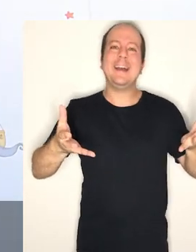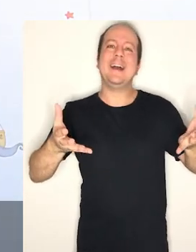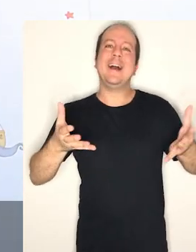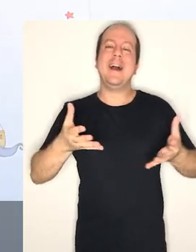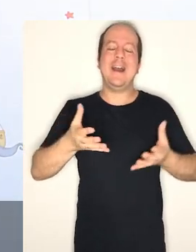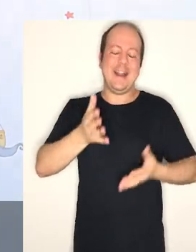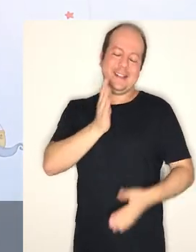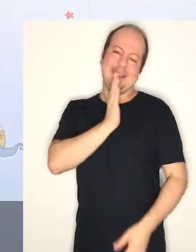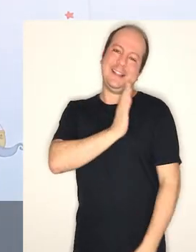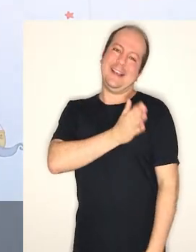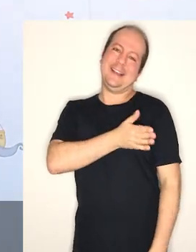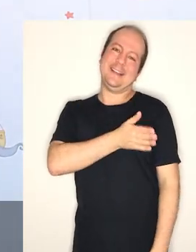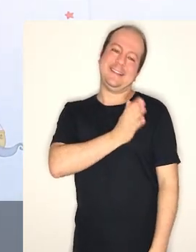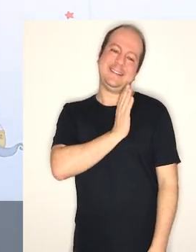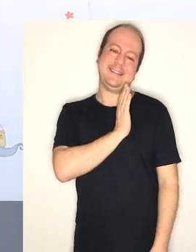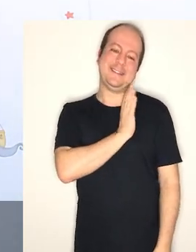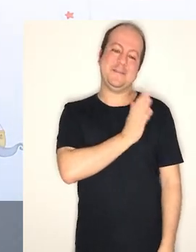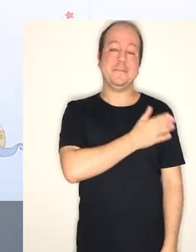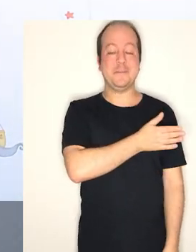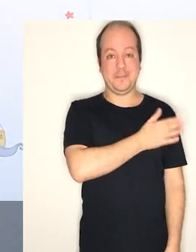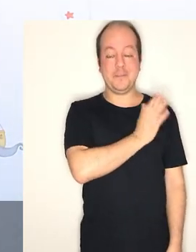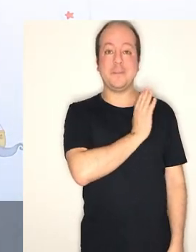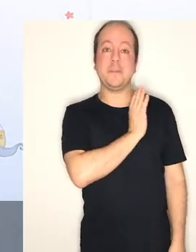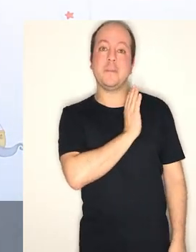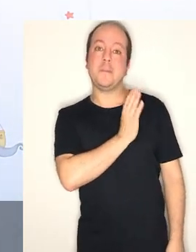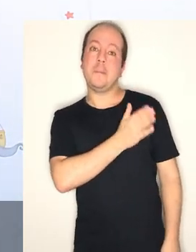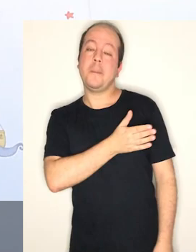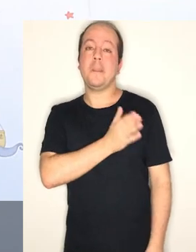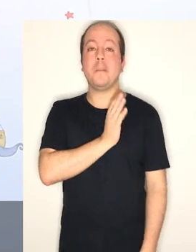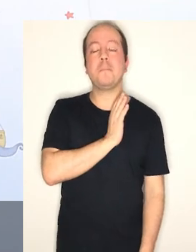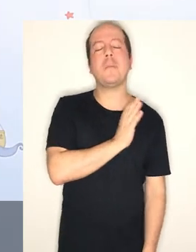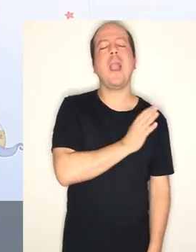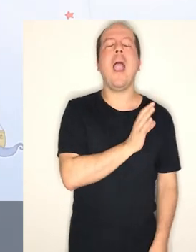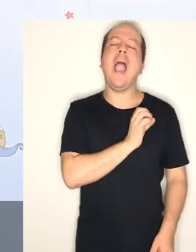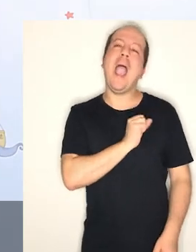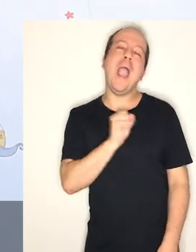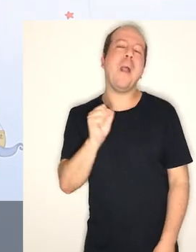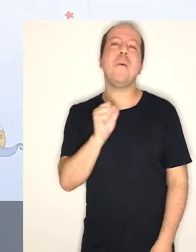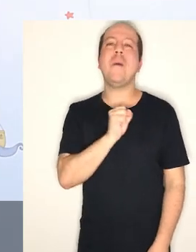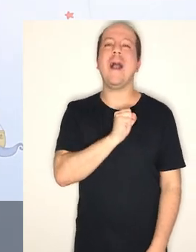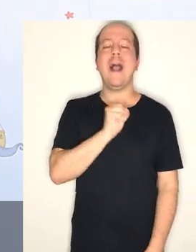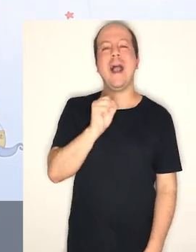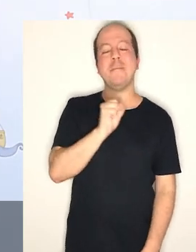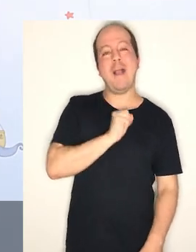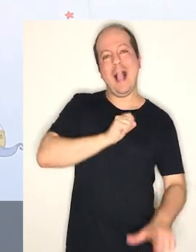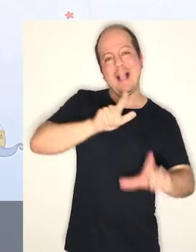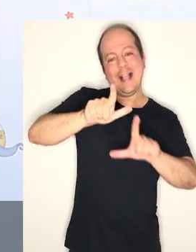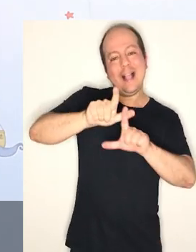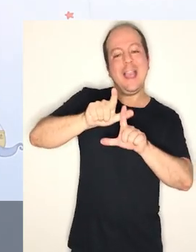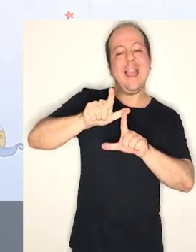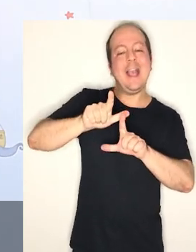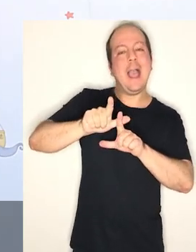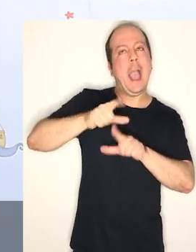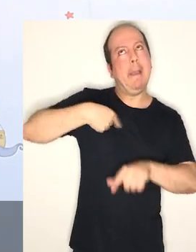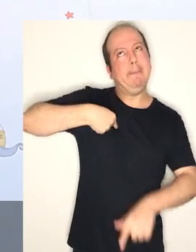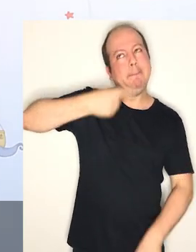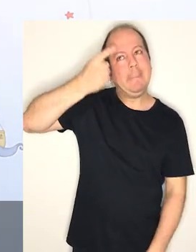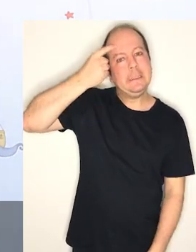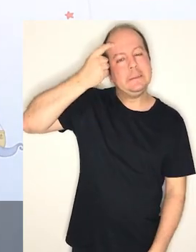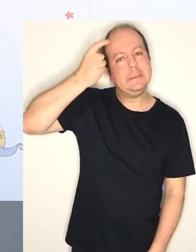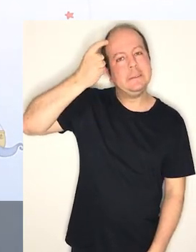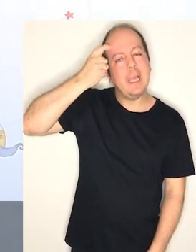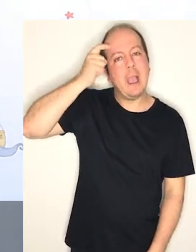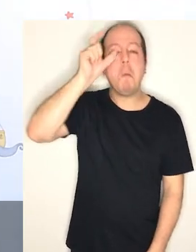Me solta, meu coração. Eu amo a letra. Aí você